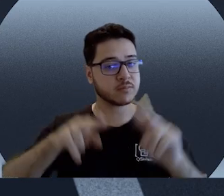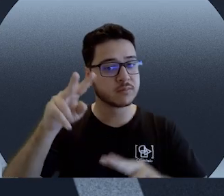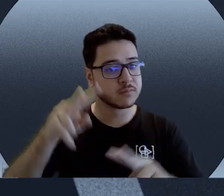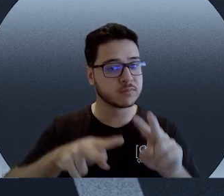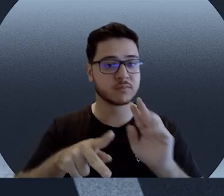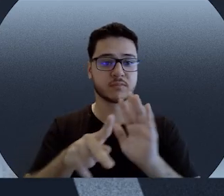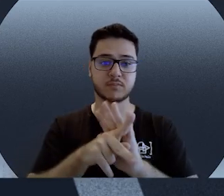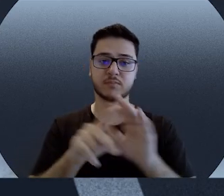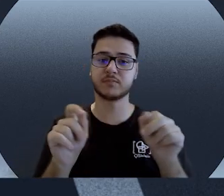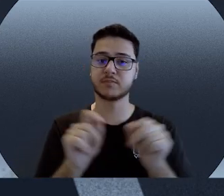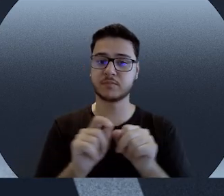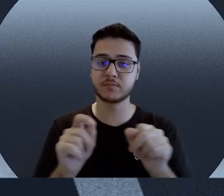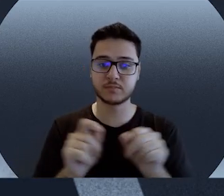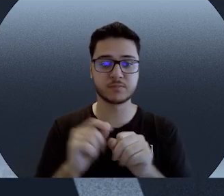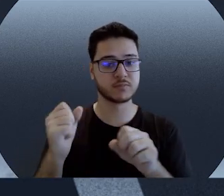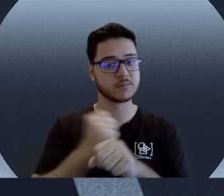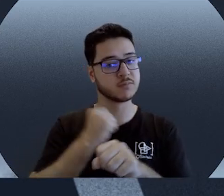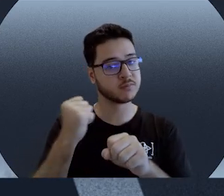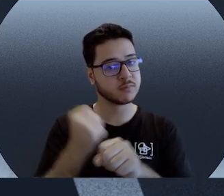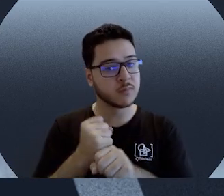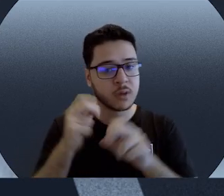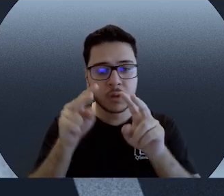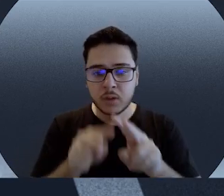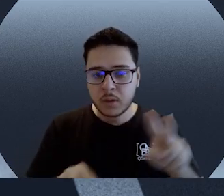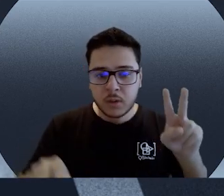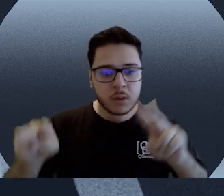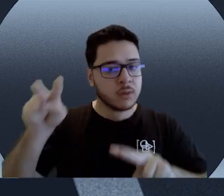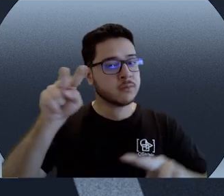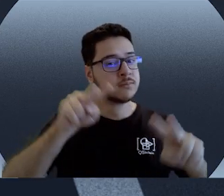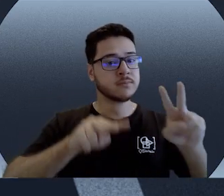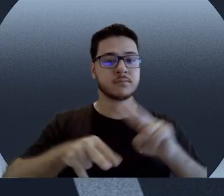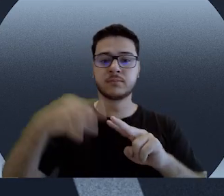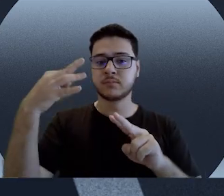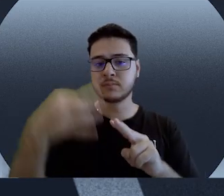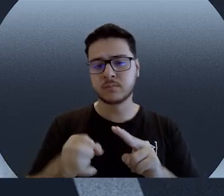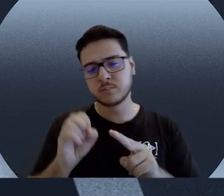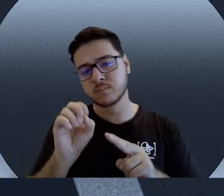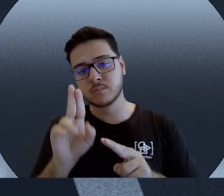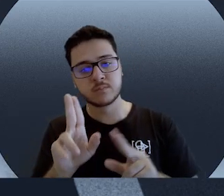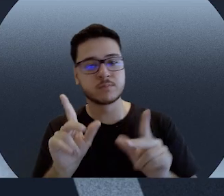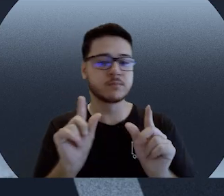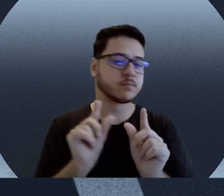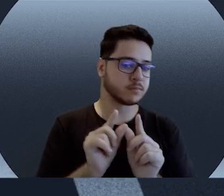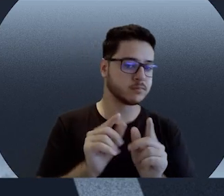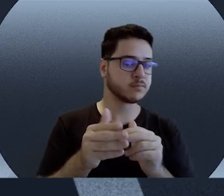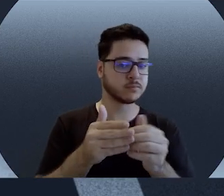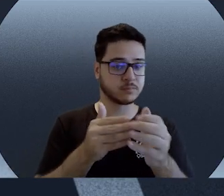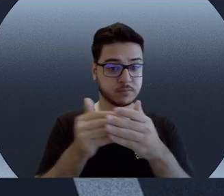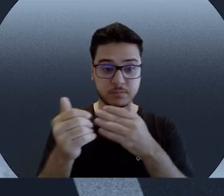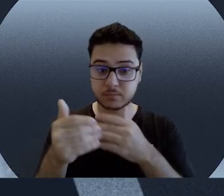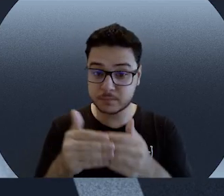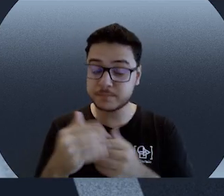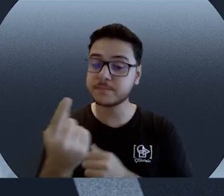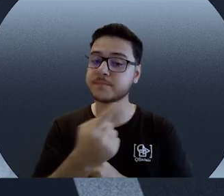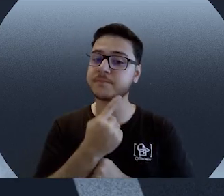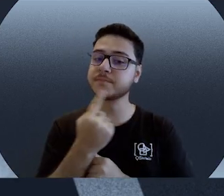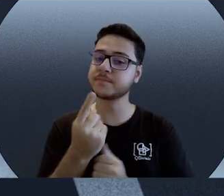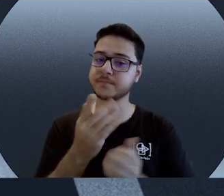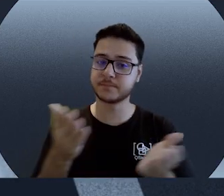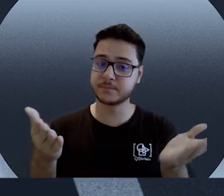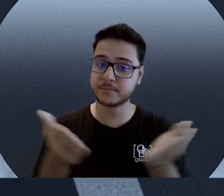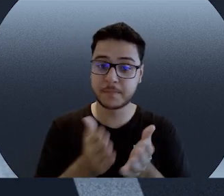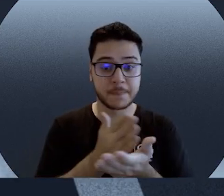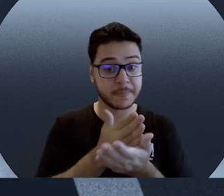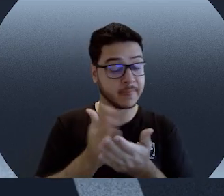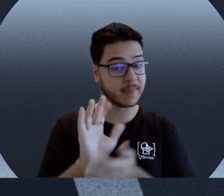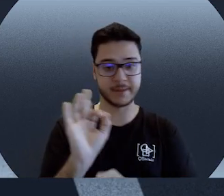né, a obra, ver de longe ou de um pouco perto, a gente começa agora a não